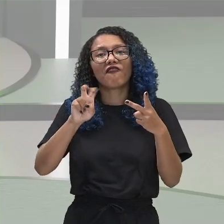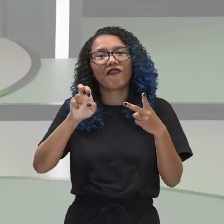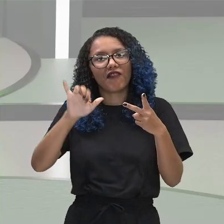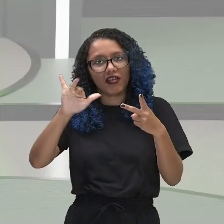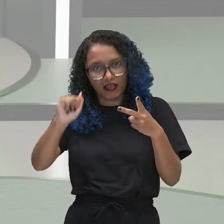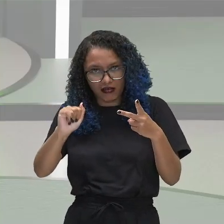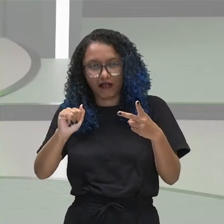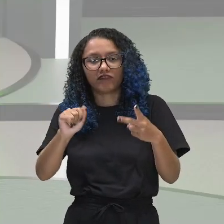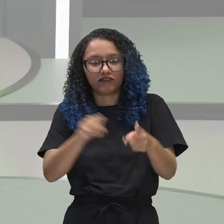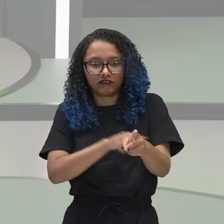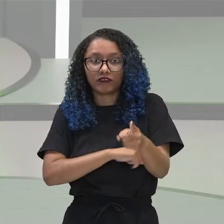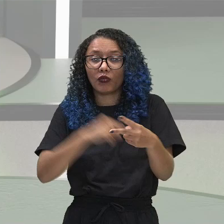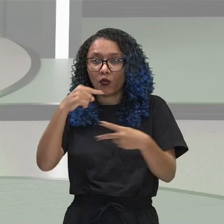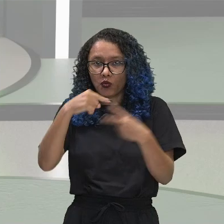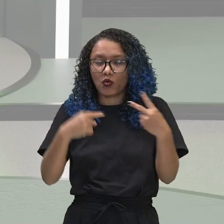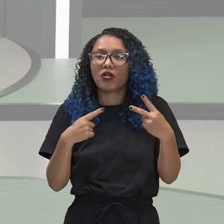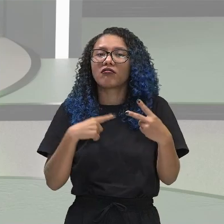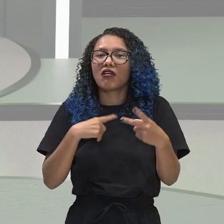dos produtos